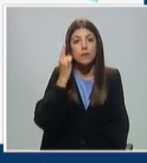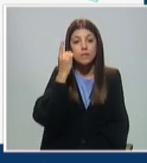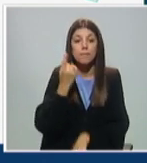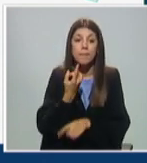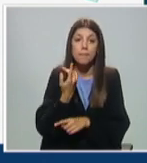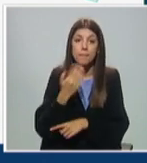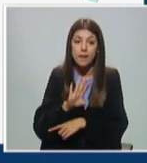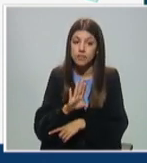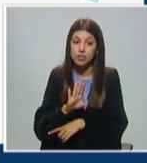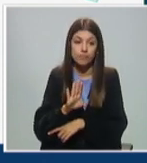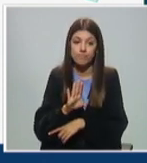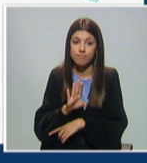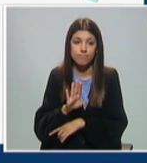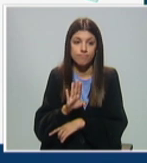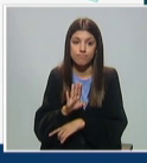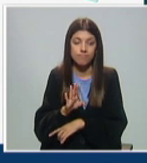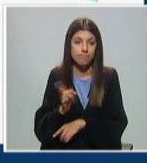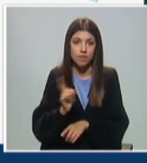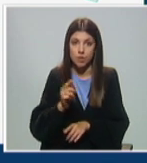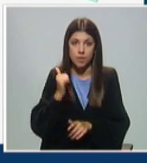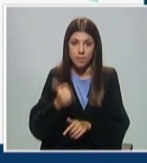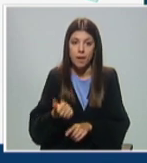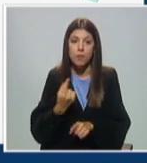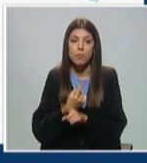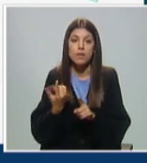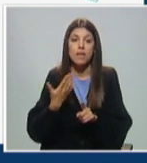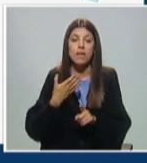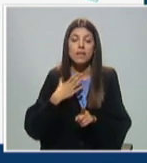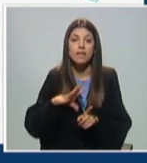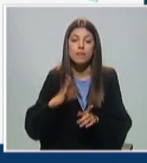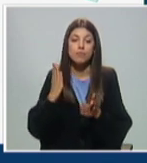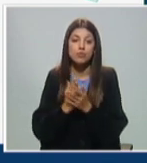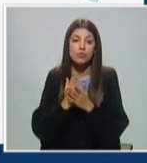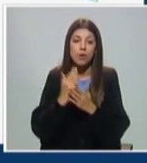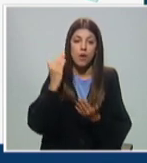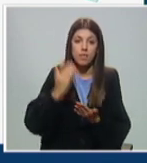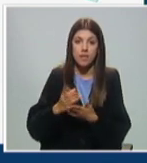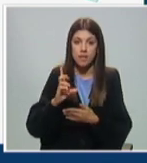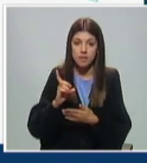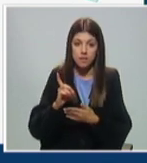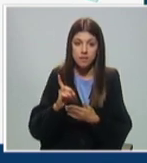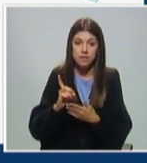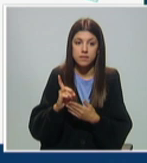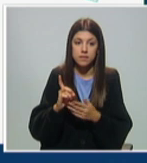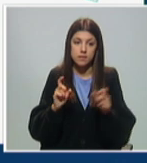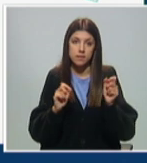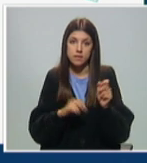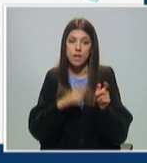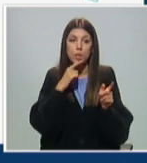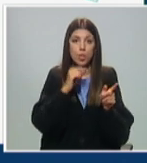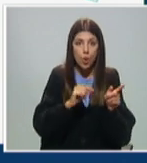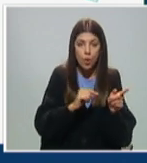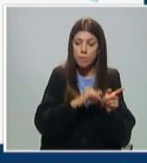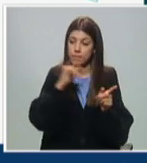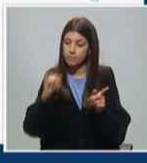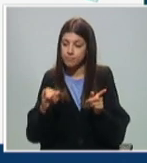está correto, porque nós só queremos contar o número de alunos que foram avaliados na turma.